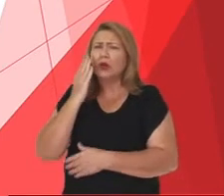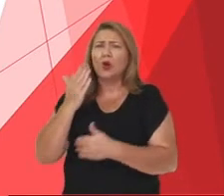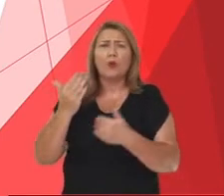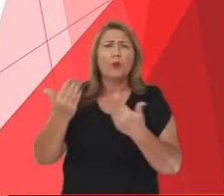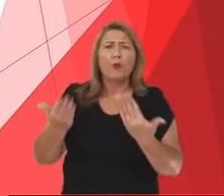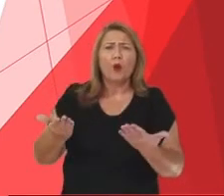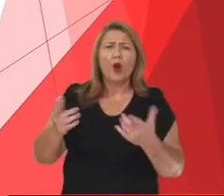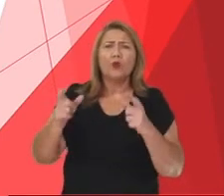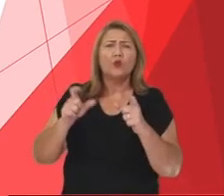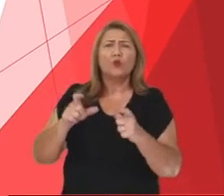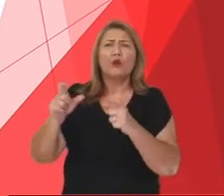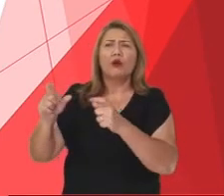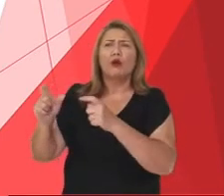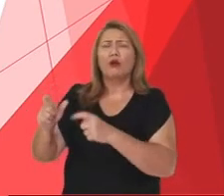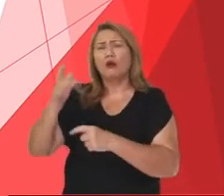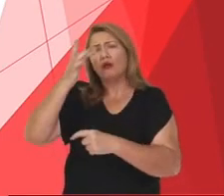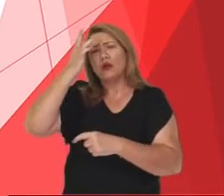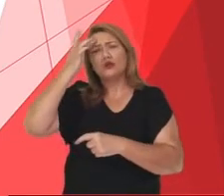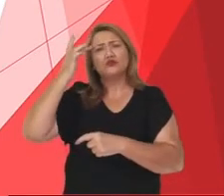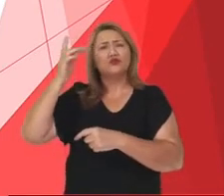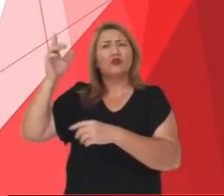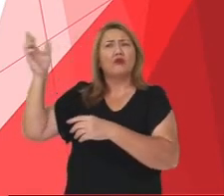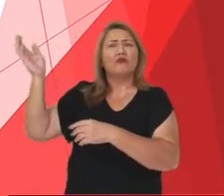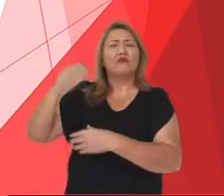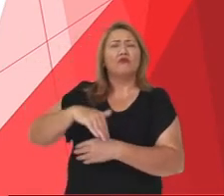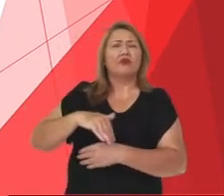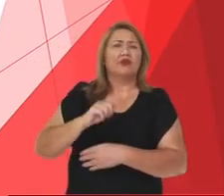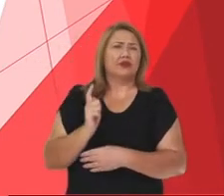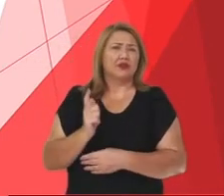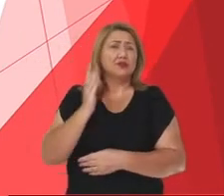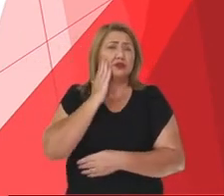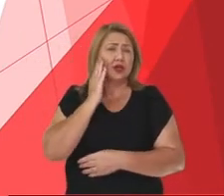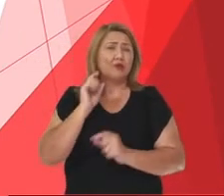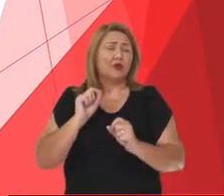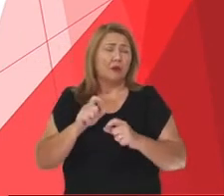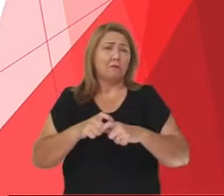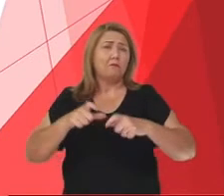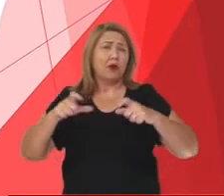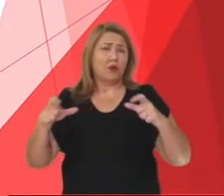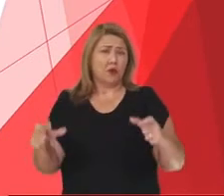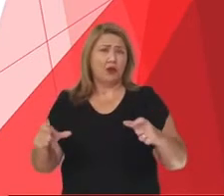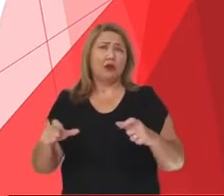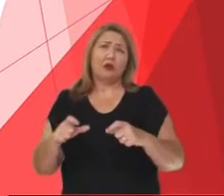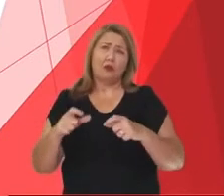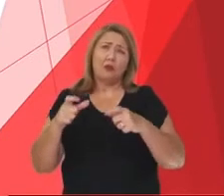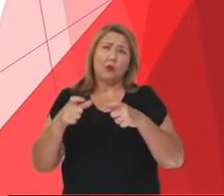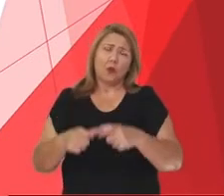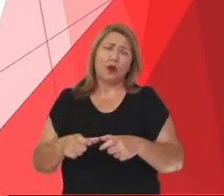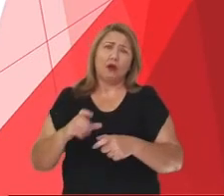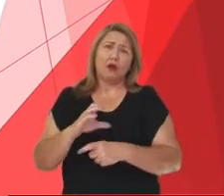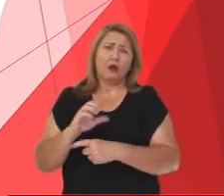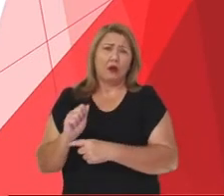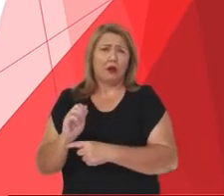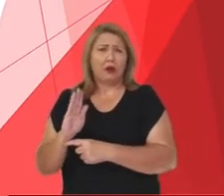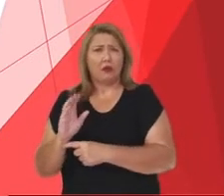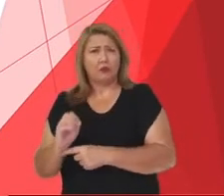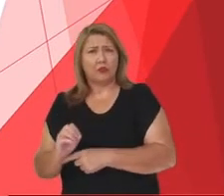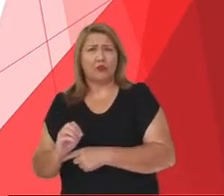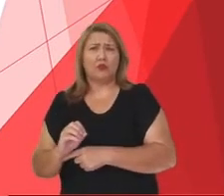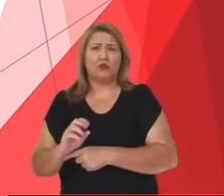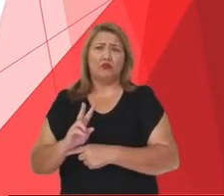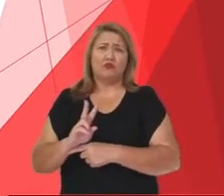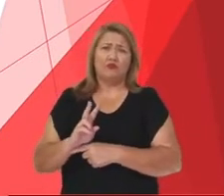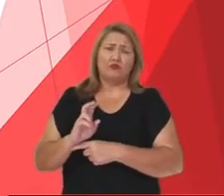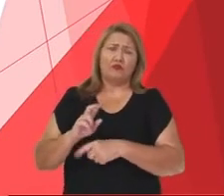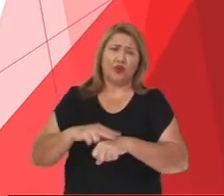qual região exatamente elas vieram. Nós sabemos que a maioria veio do Cabo Verde, de Moçambique e também da